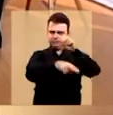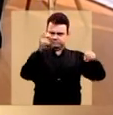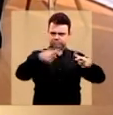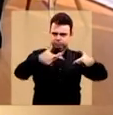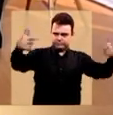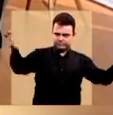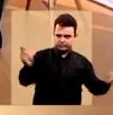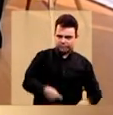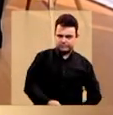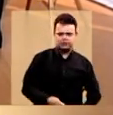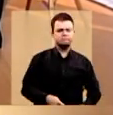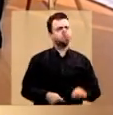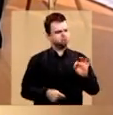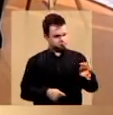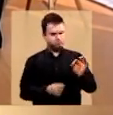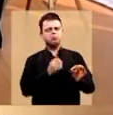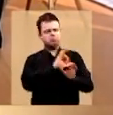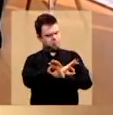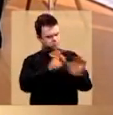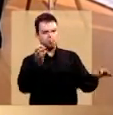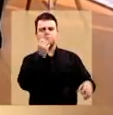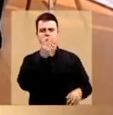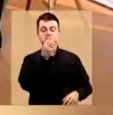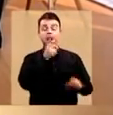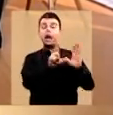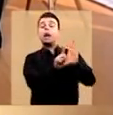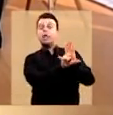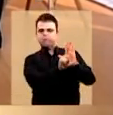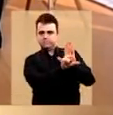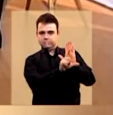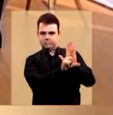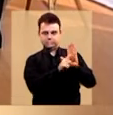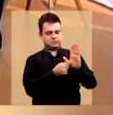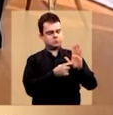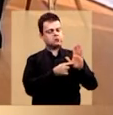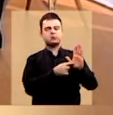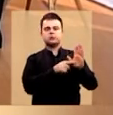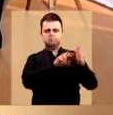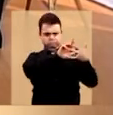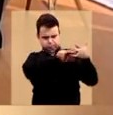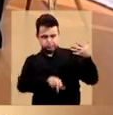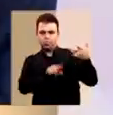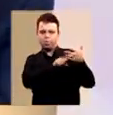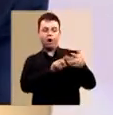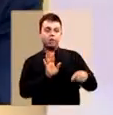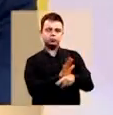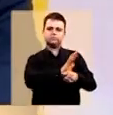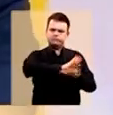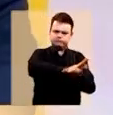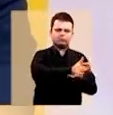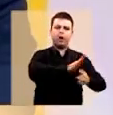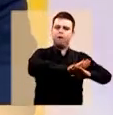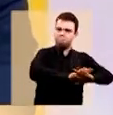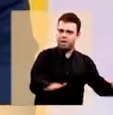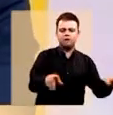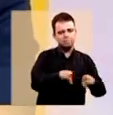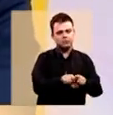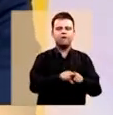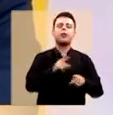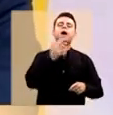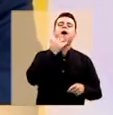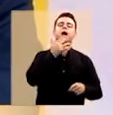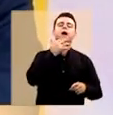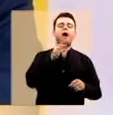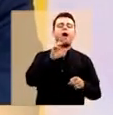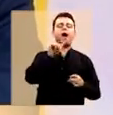perfeito. É porque todas as vezes que nós pensamos em legislações de combate à discriminação ou de promoção da igualdade racial, a gente tem